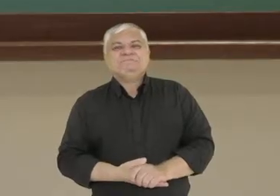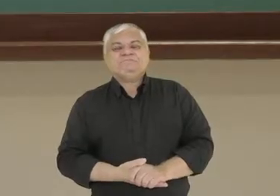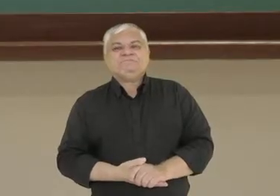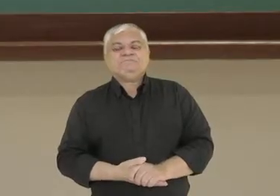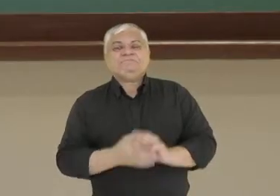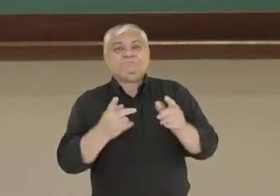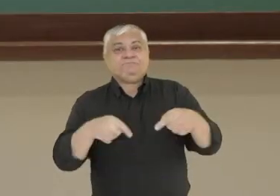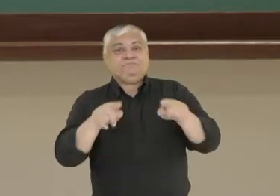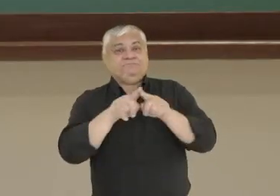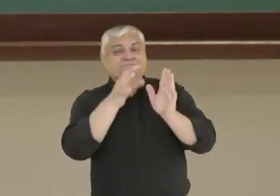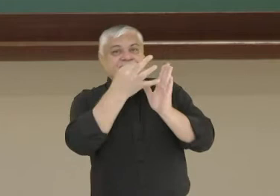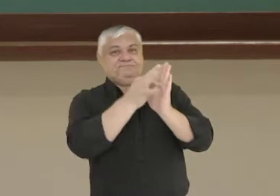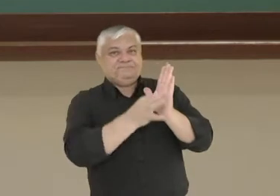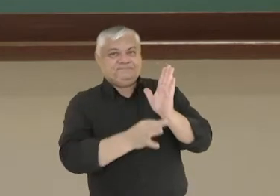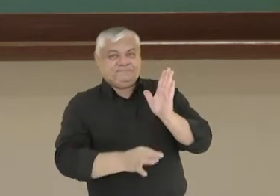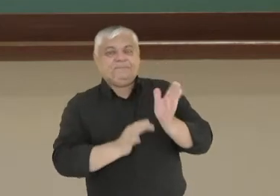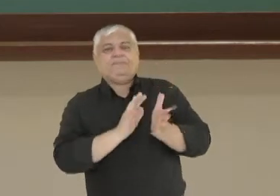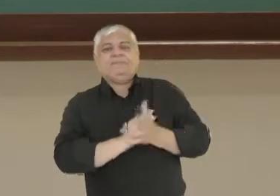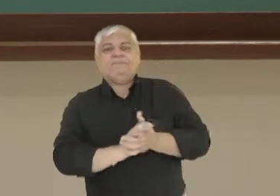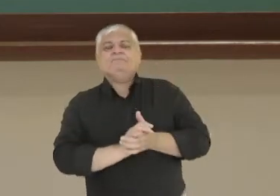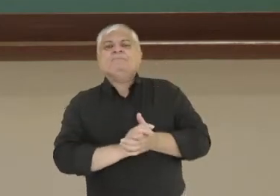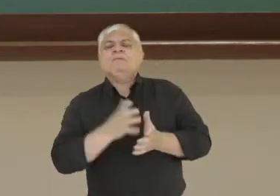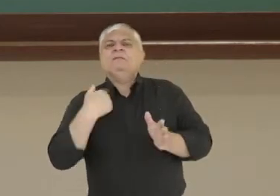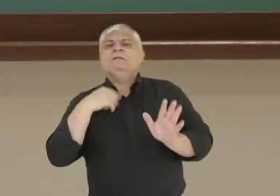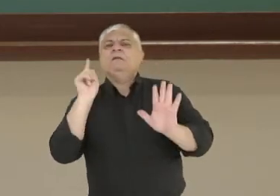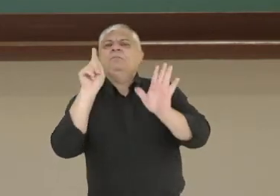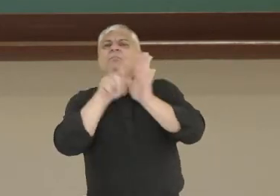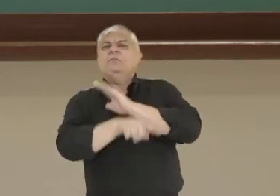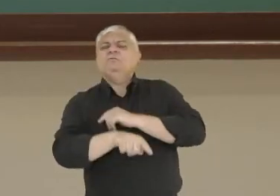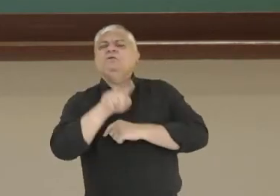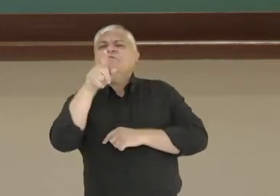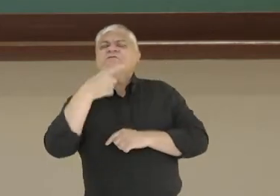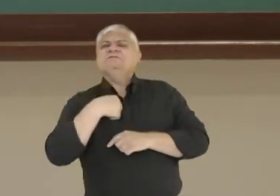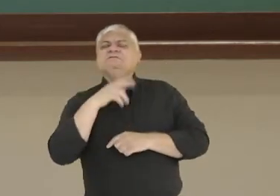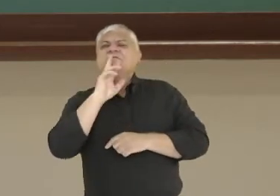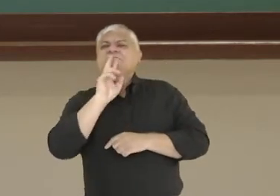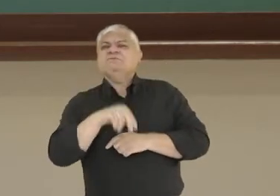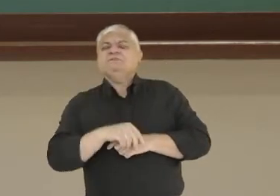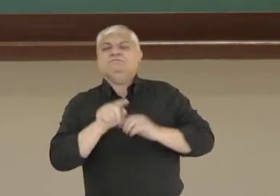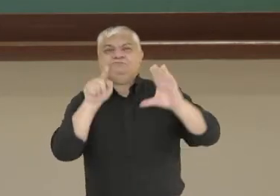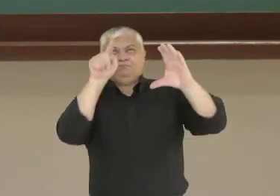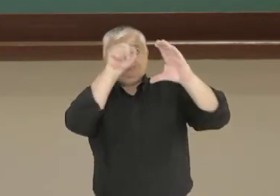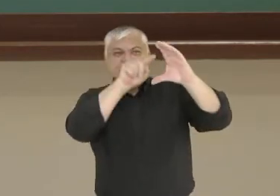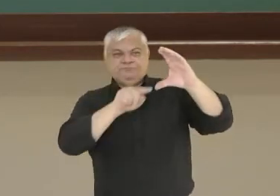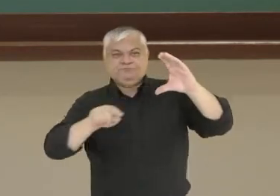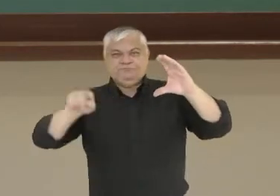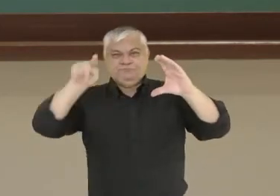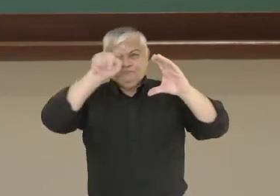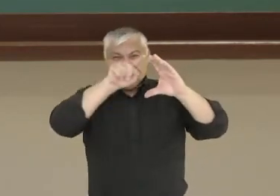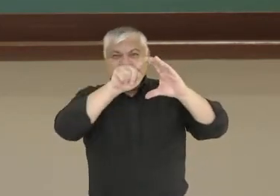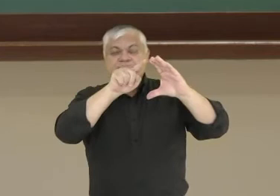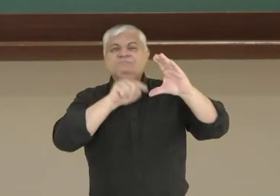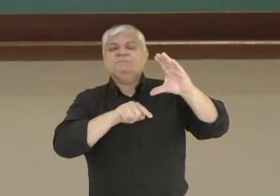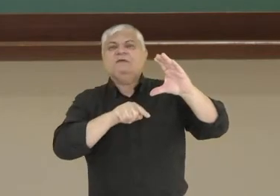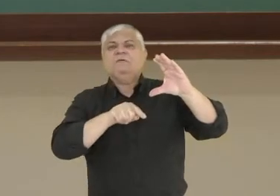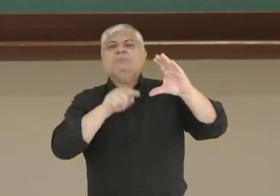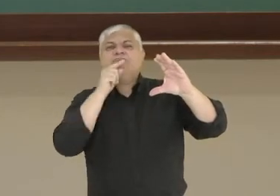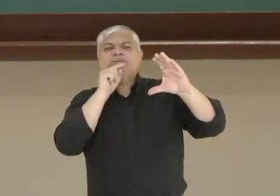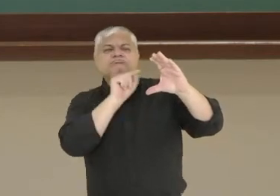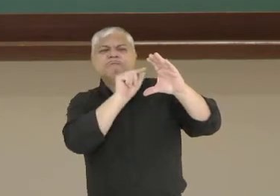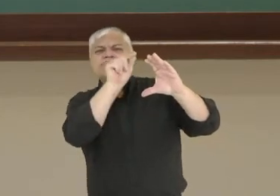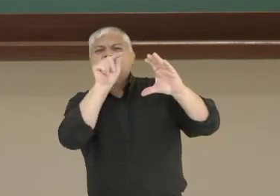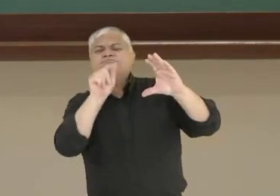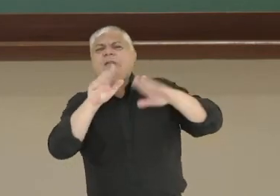voltamos com a correção da atividade então ficou uma perguntinha a responder com base na análise do gráfico a partir